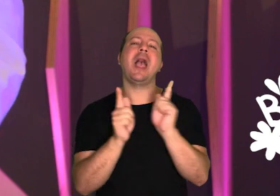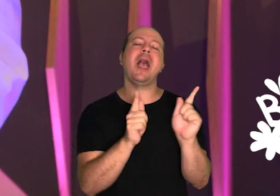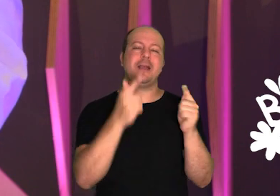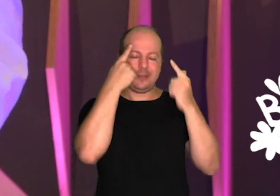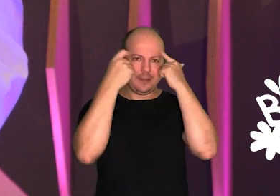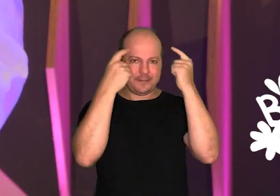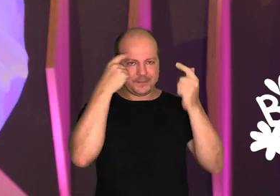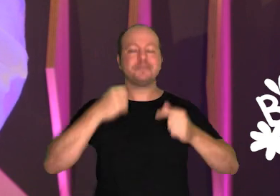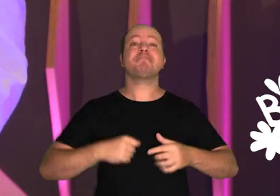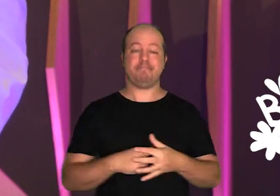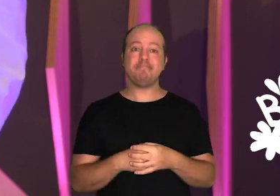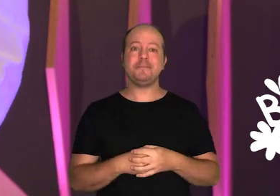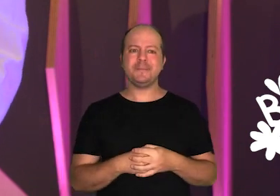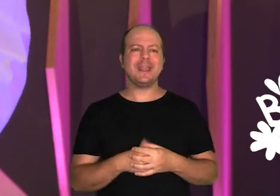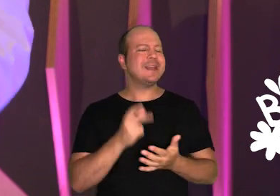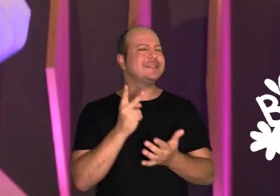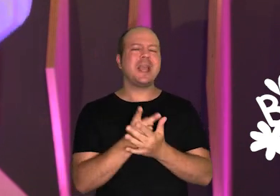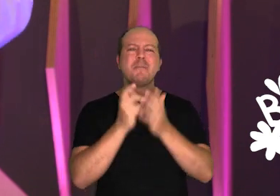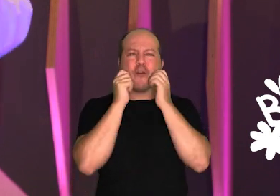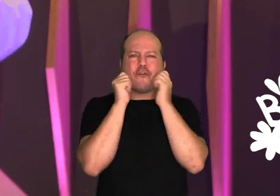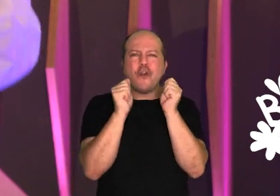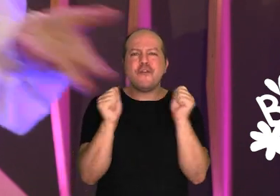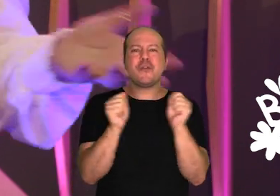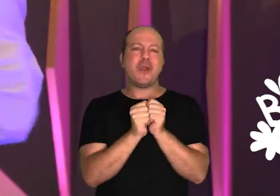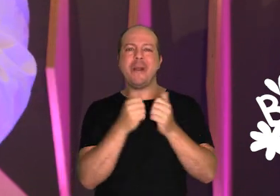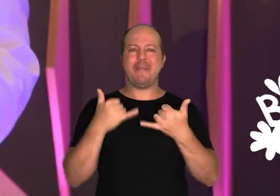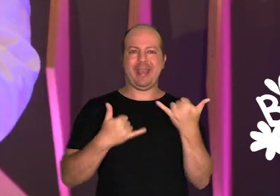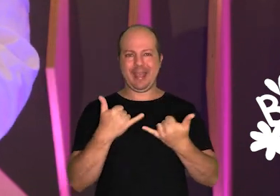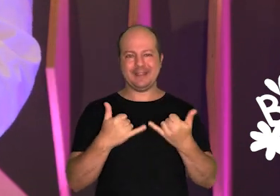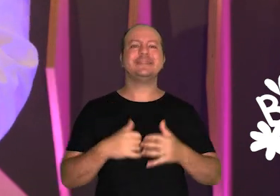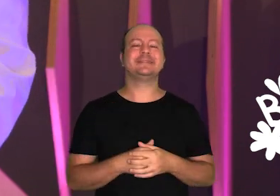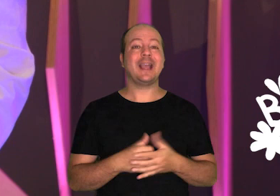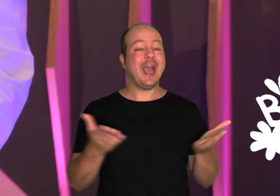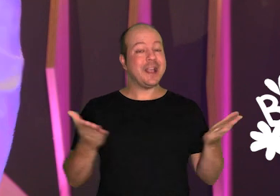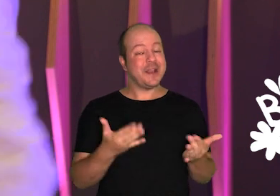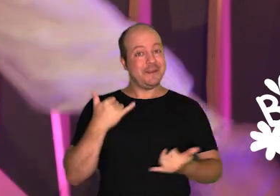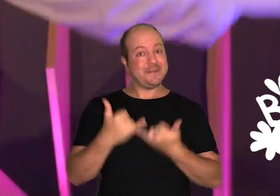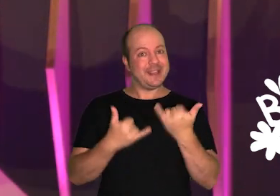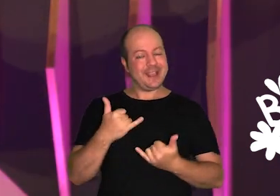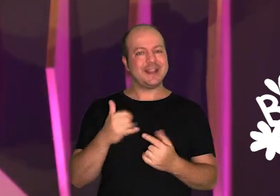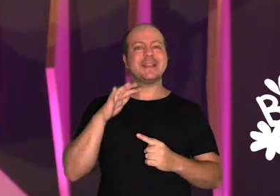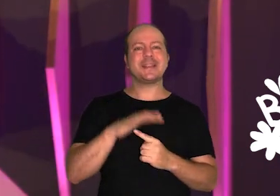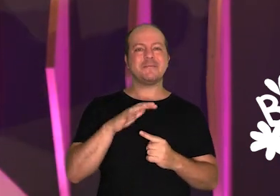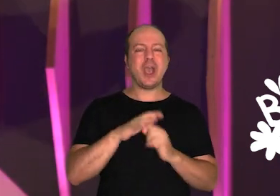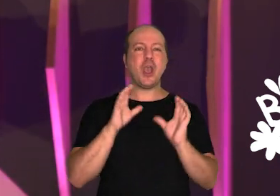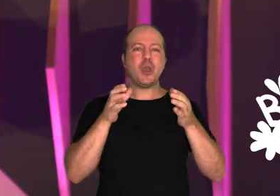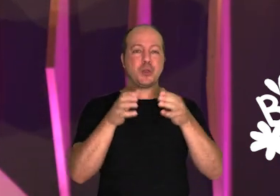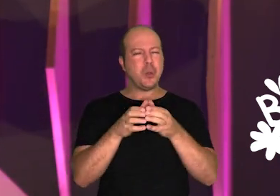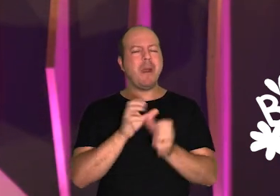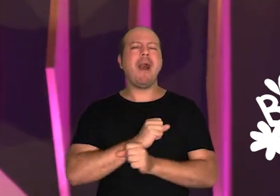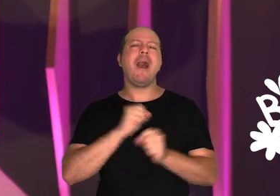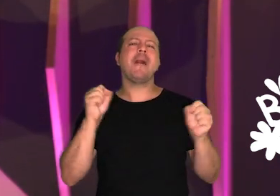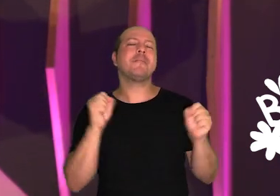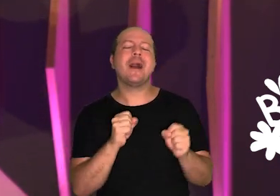muita criatividade. Gente, vem que vai ser fofo com pegada. Agora no Brincando na Praça, o